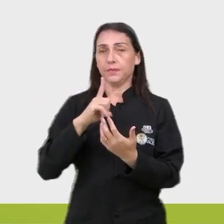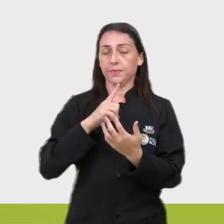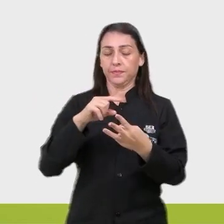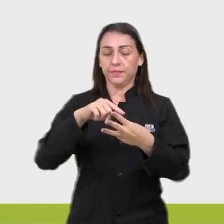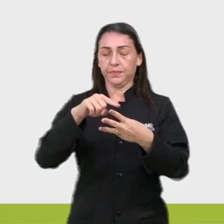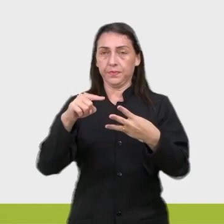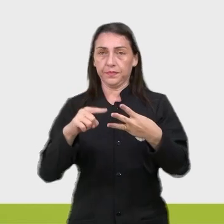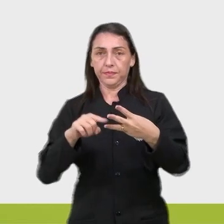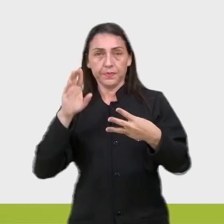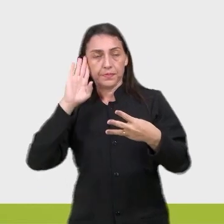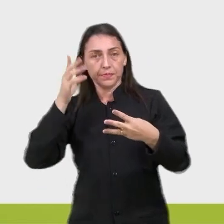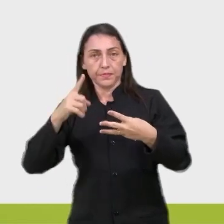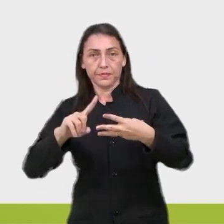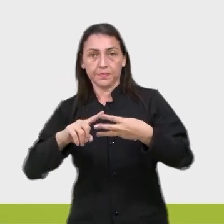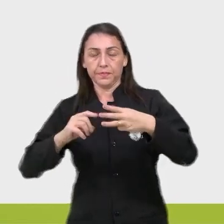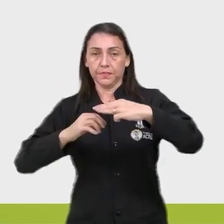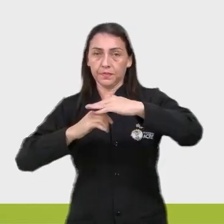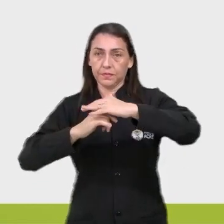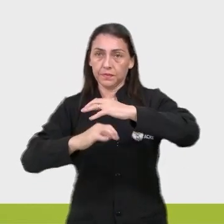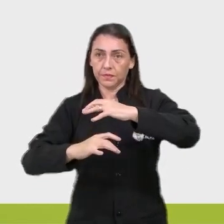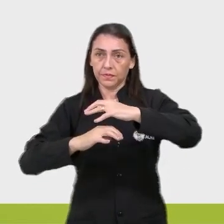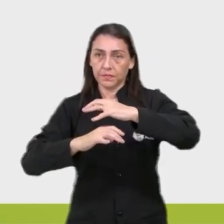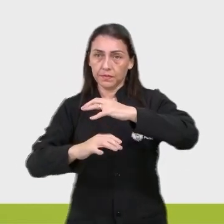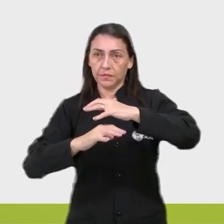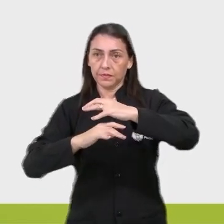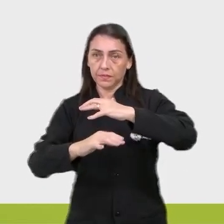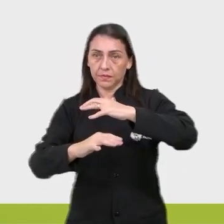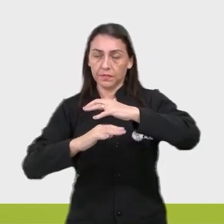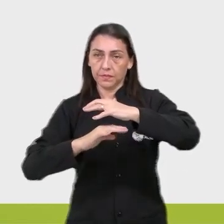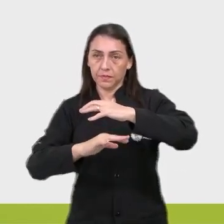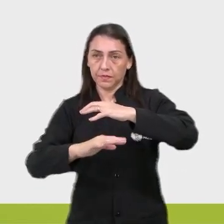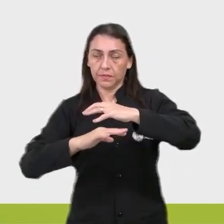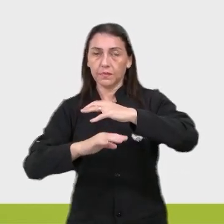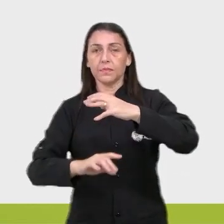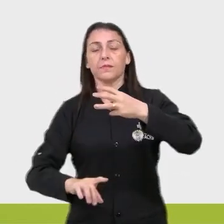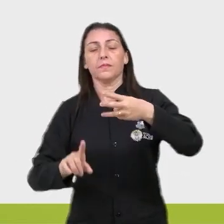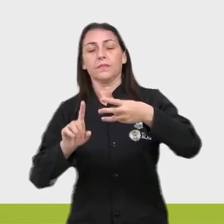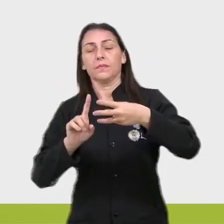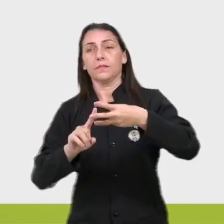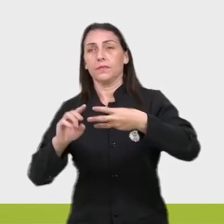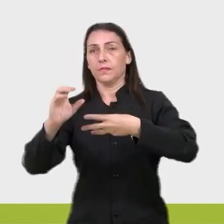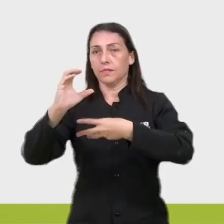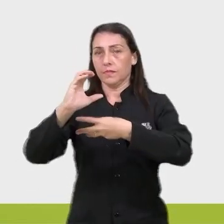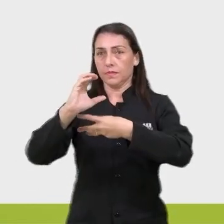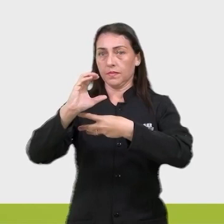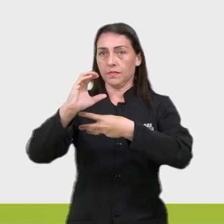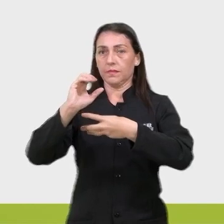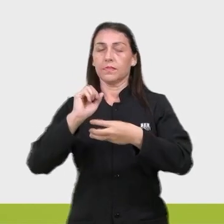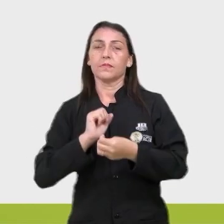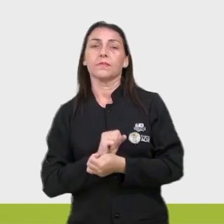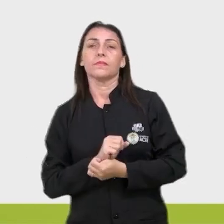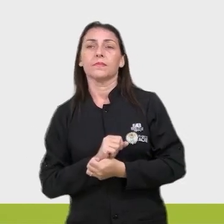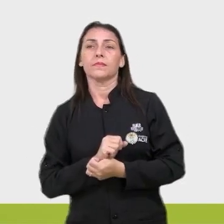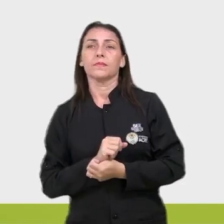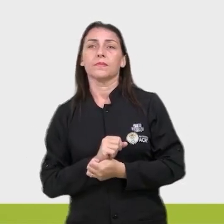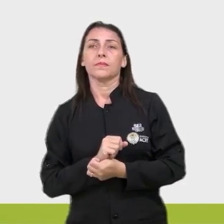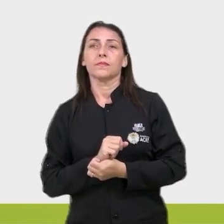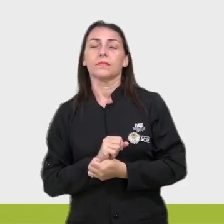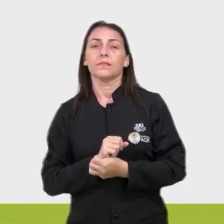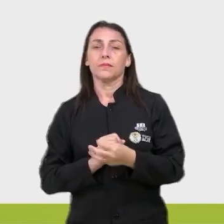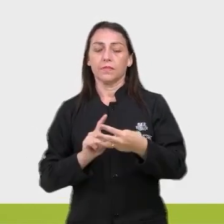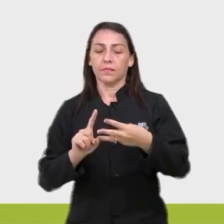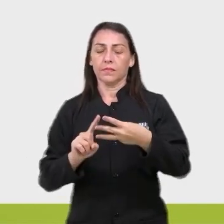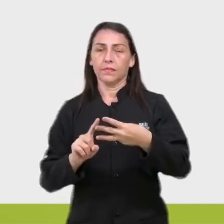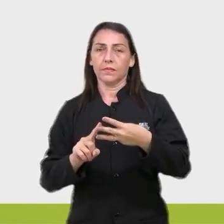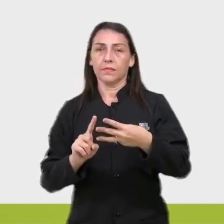três principais, que é Pantanal, tá, que nós temos aí aqui na letra C, nesse outro mapa.